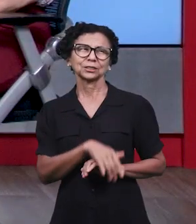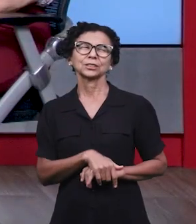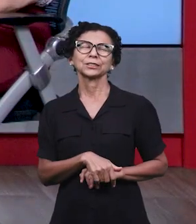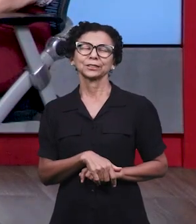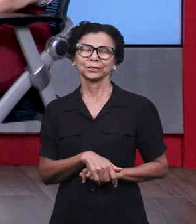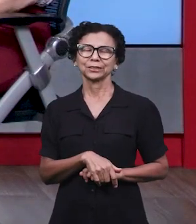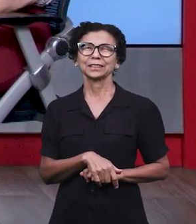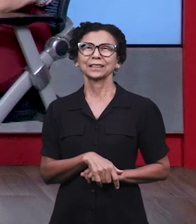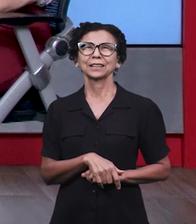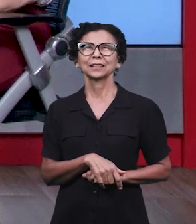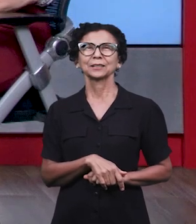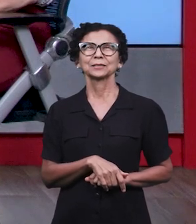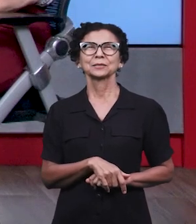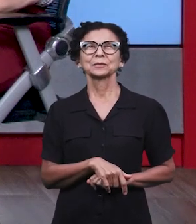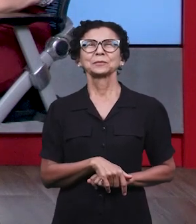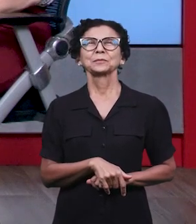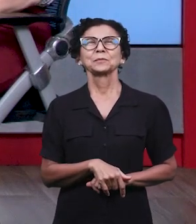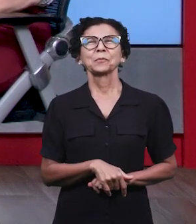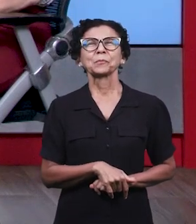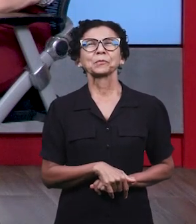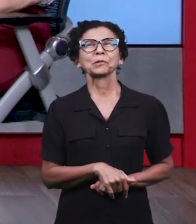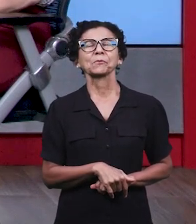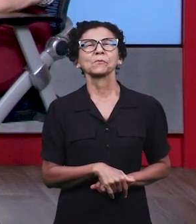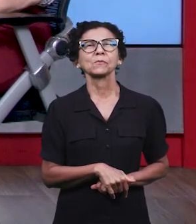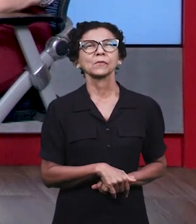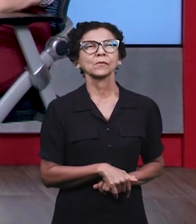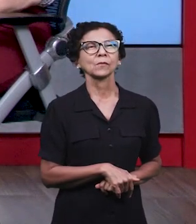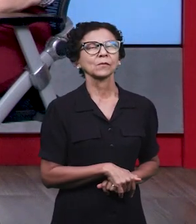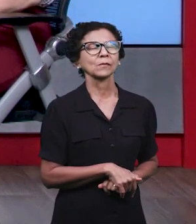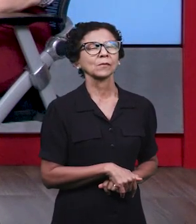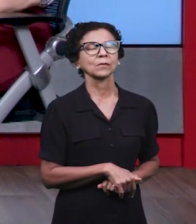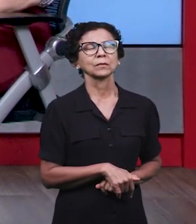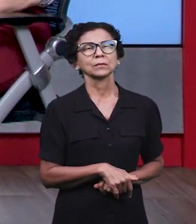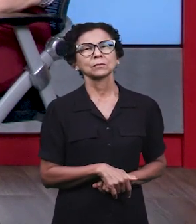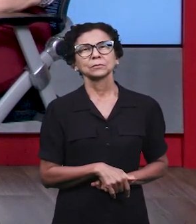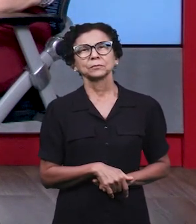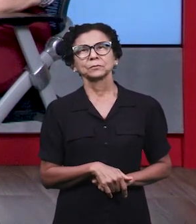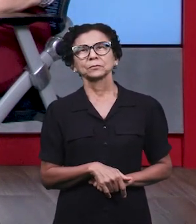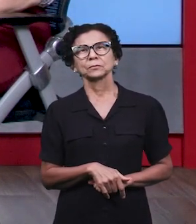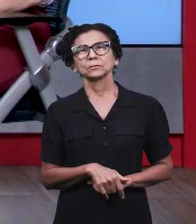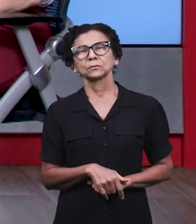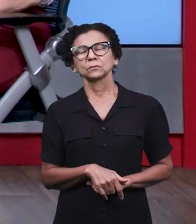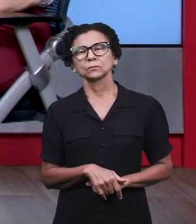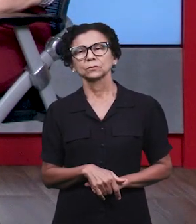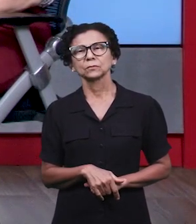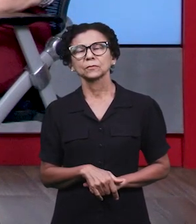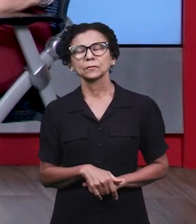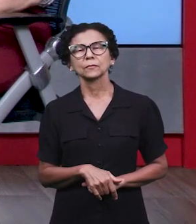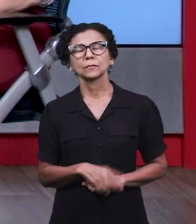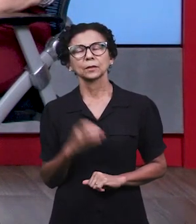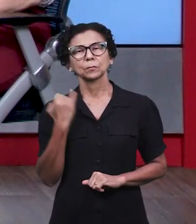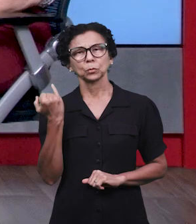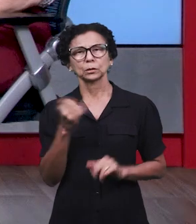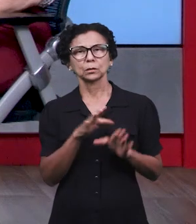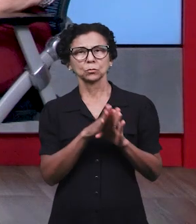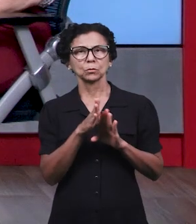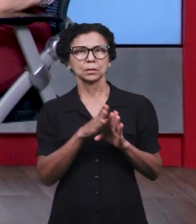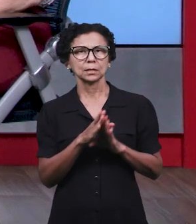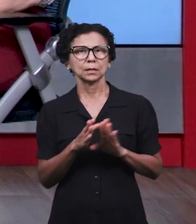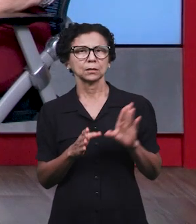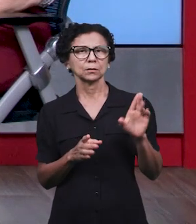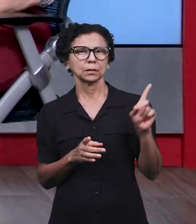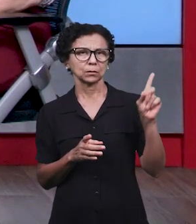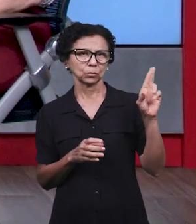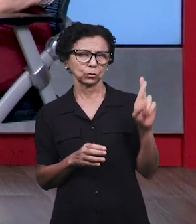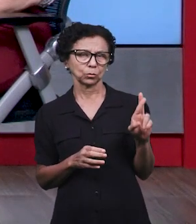alguma observação a fazer. Eu vejo assim, os conselhos que a doutora traz para nós, né, e